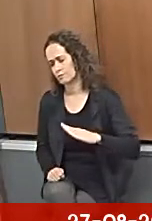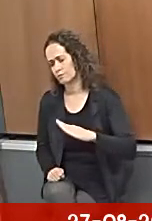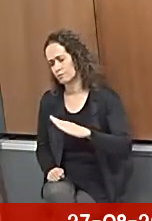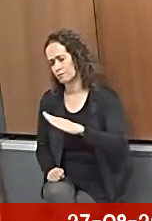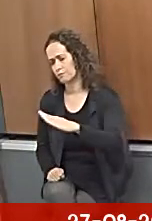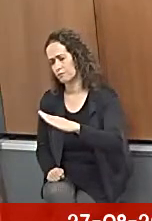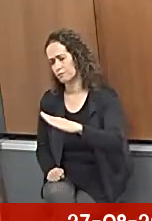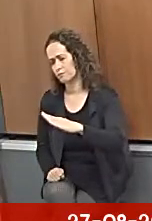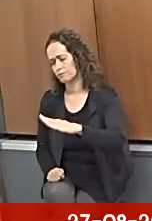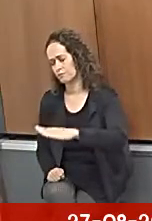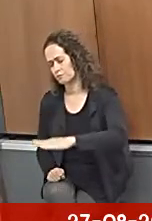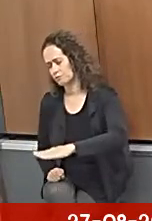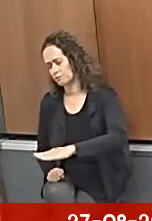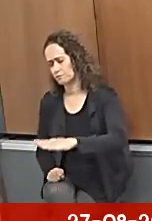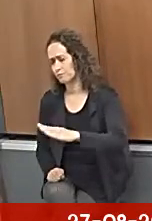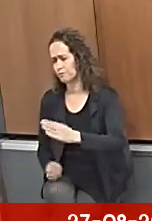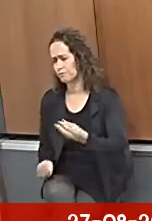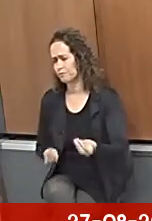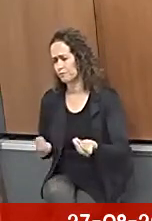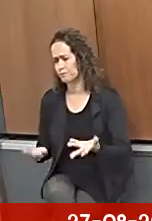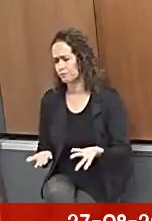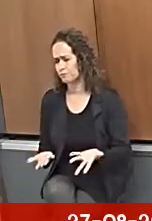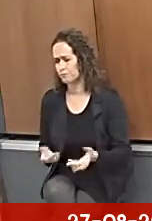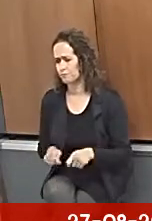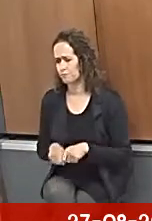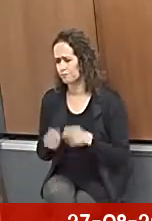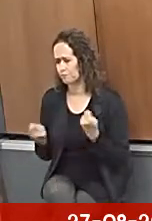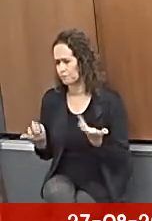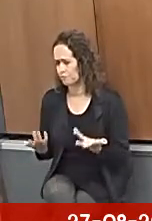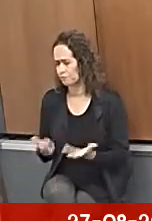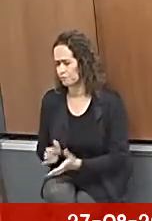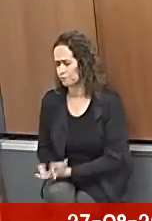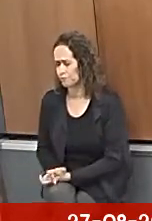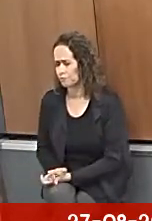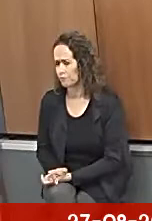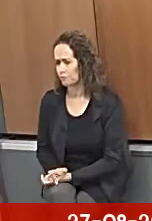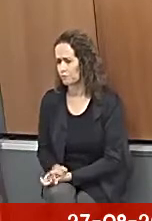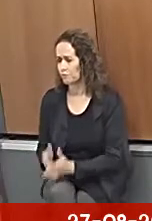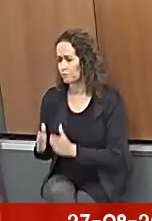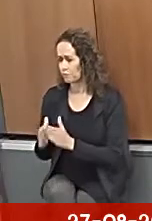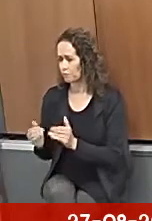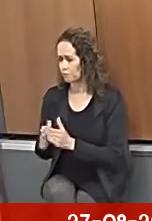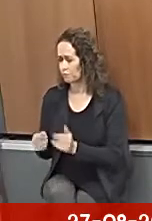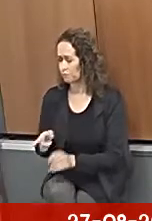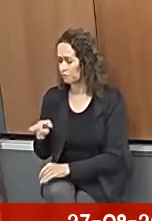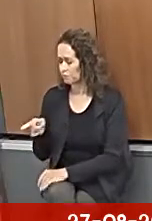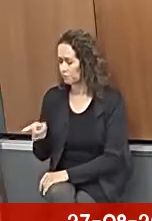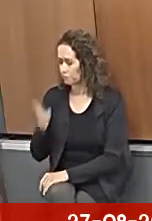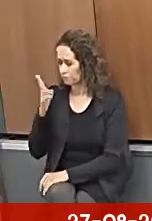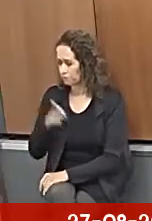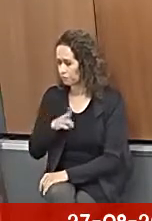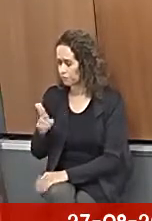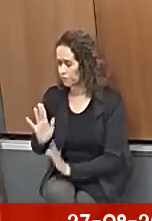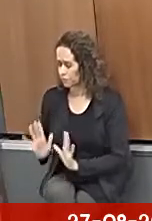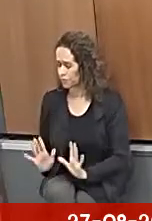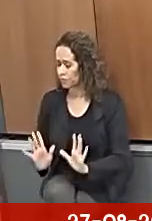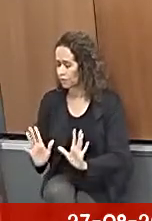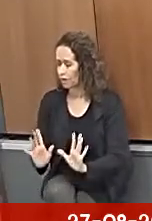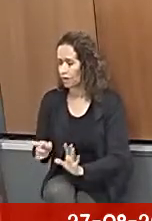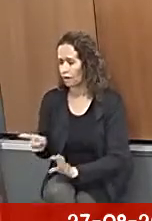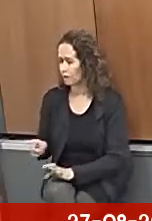quanto uma inclinação do terreno de 2011 bateu dois servem para empurrar para os dois capotamos porque não dá